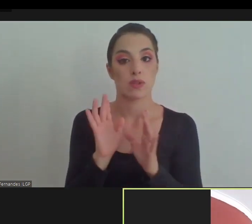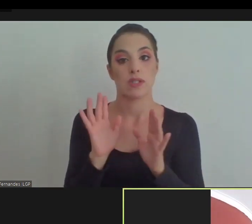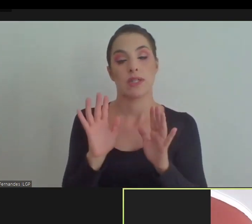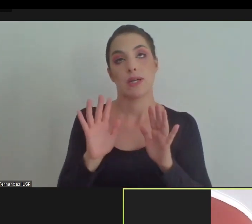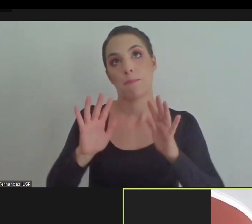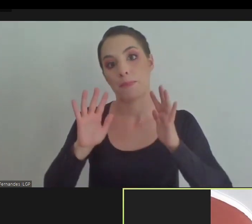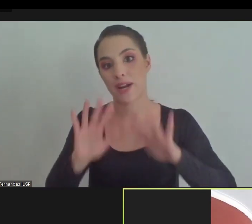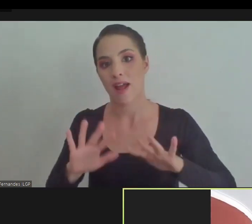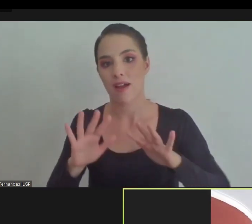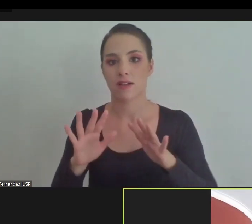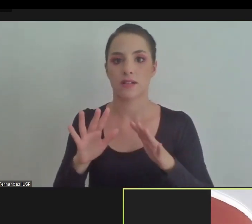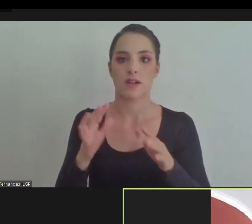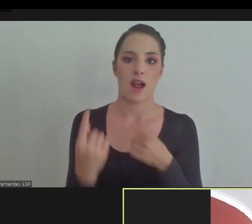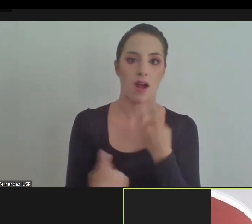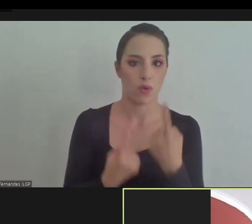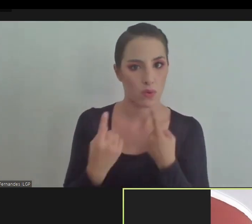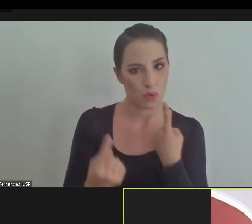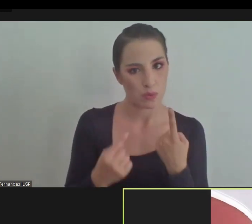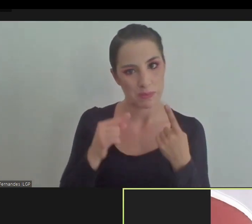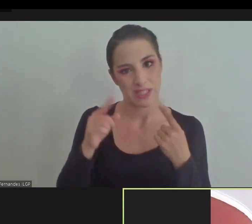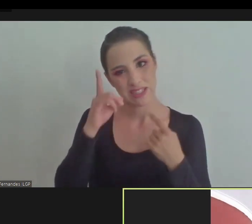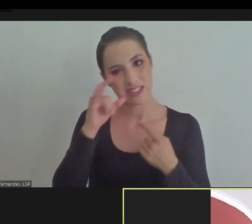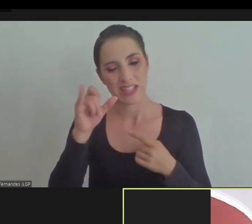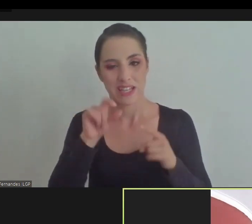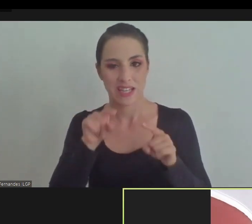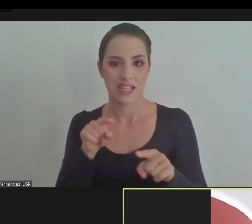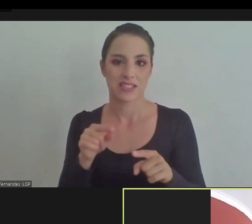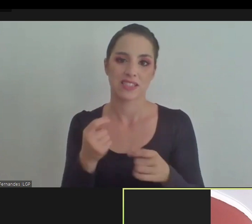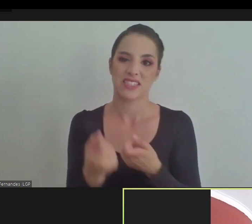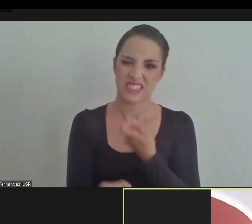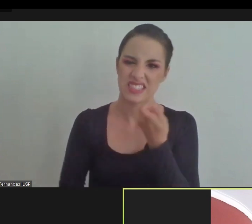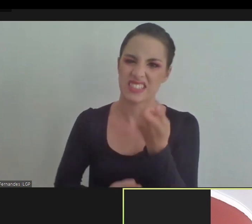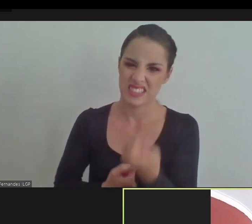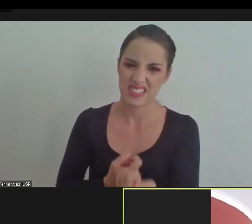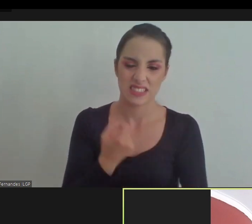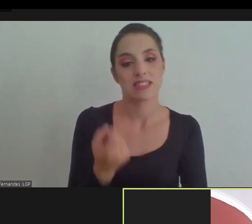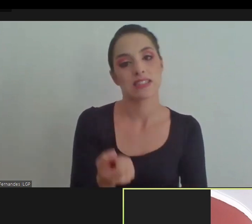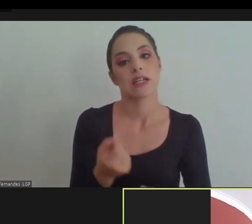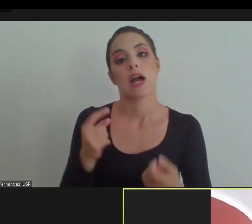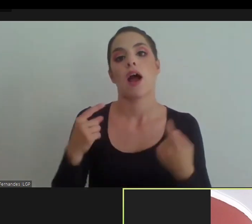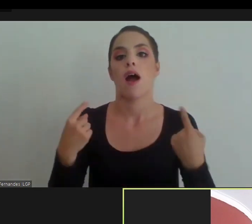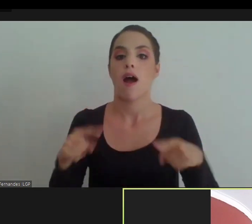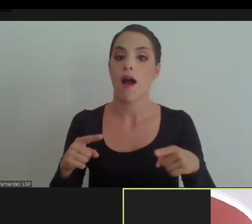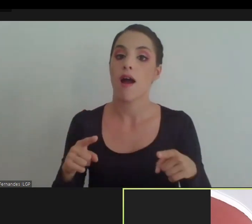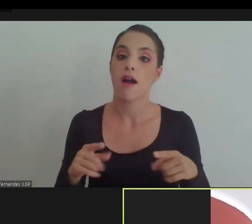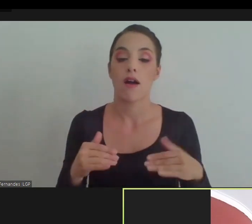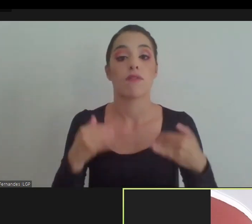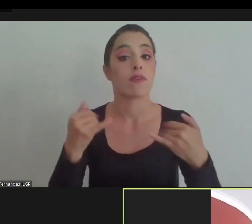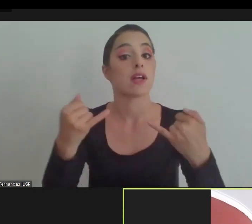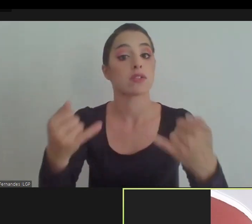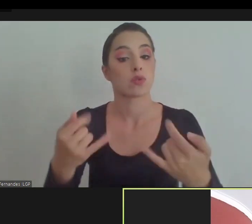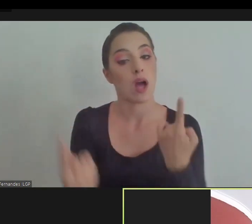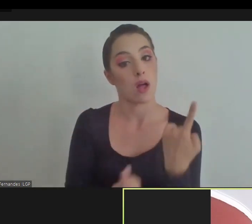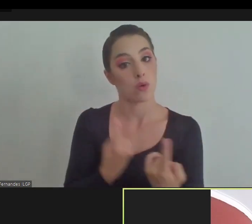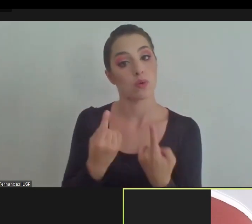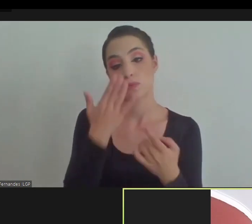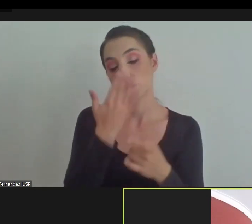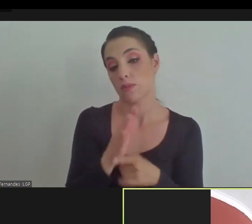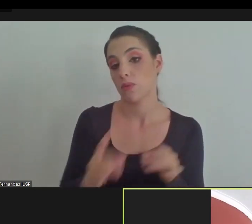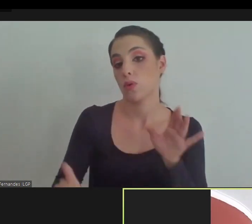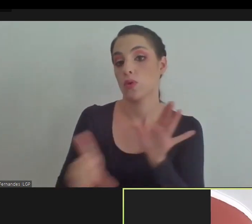ainda vai levar algum tempo. Já tivemos alguns avanços, temos a Lei de Paridade, já é um desafio